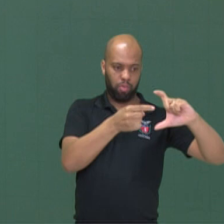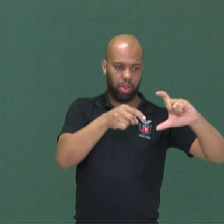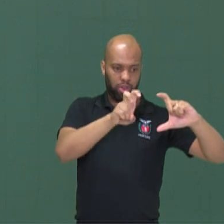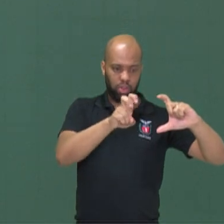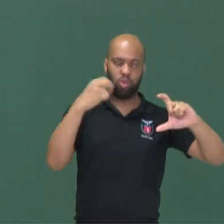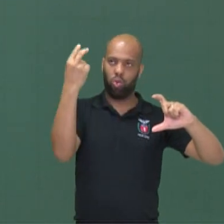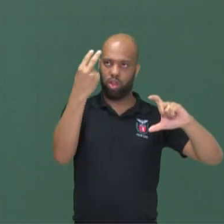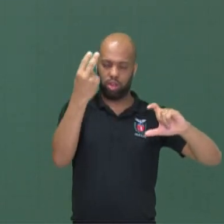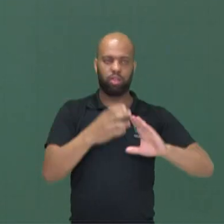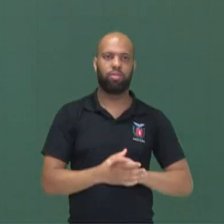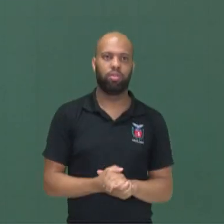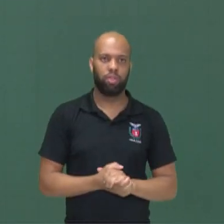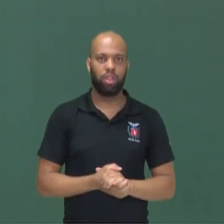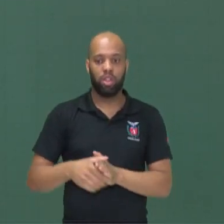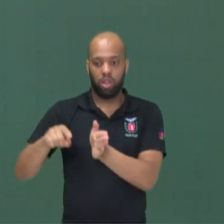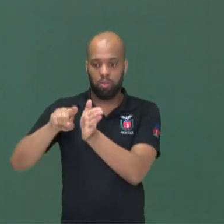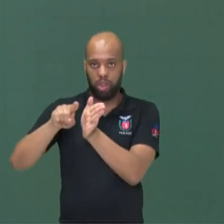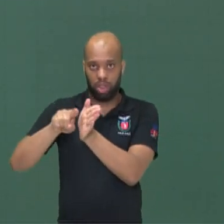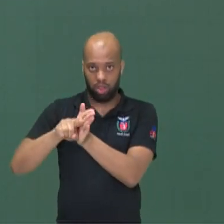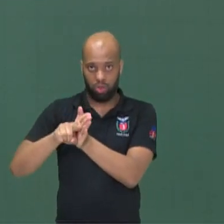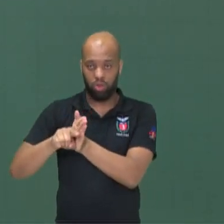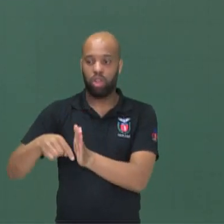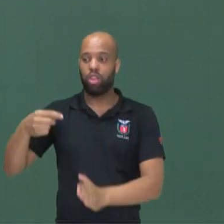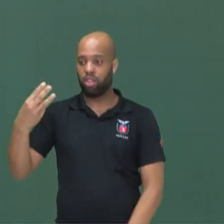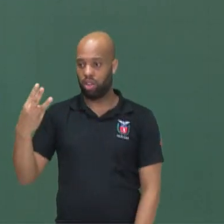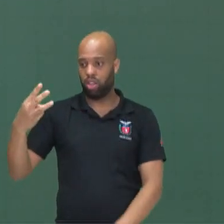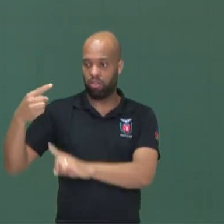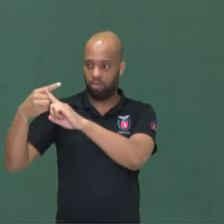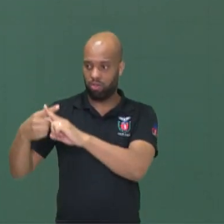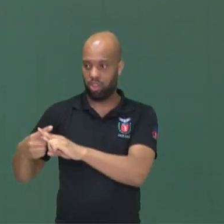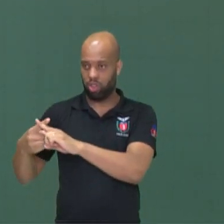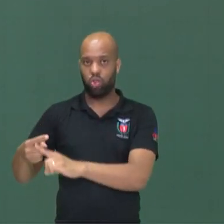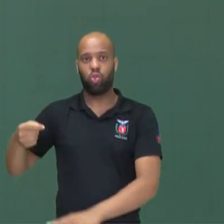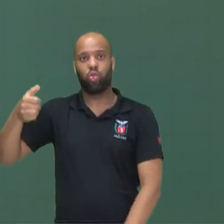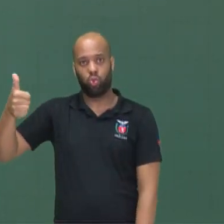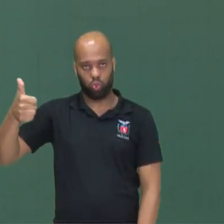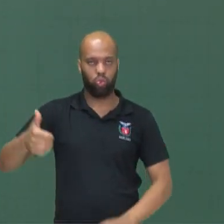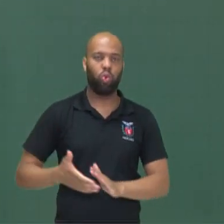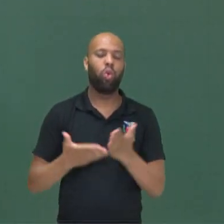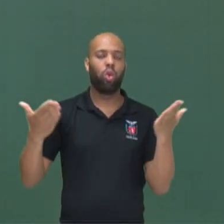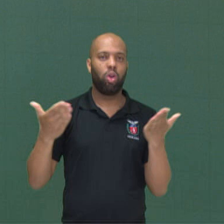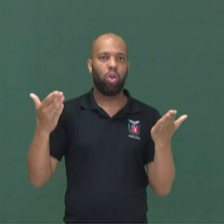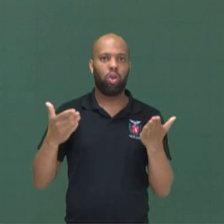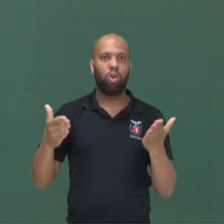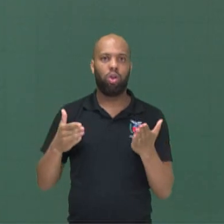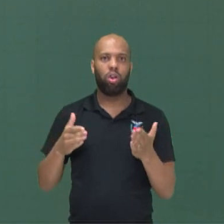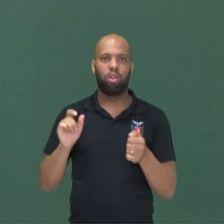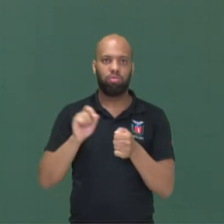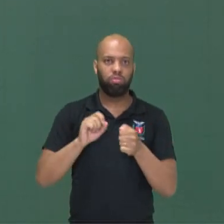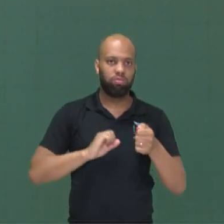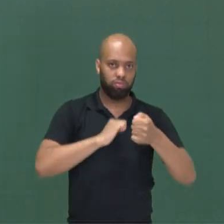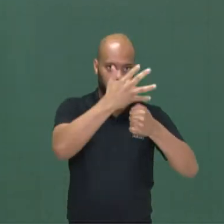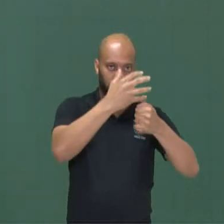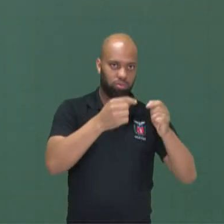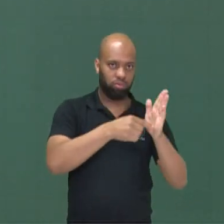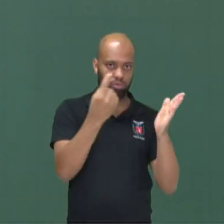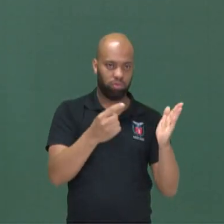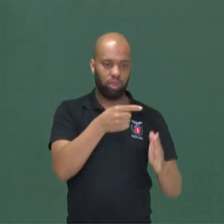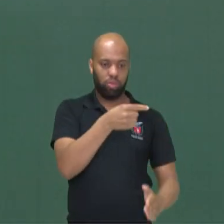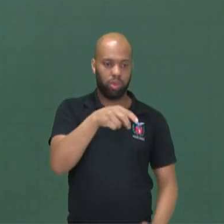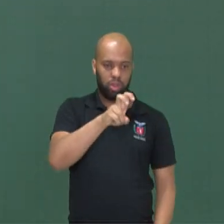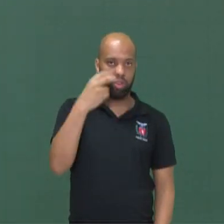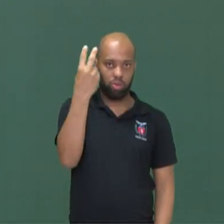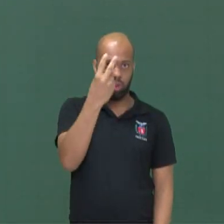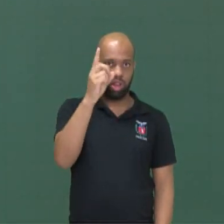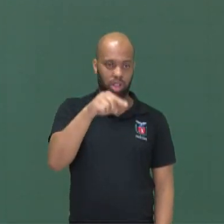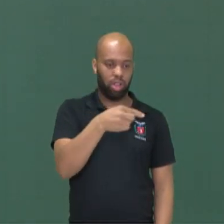entre parênteses, menos 3 vezes 1. Resolvendo a potência, menos 5 ao quadrado é menos 5